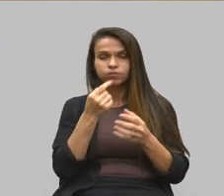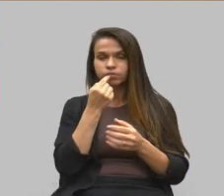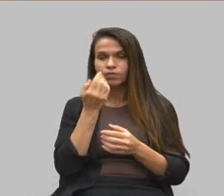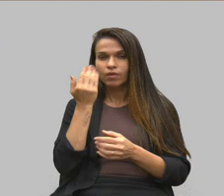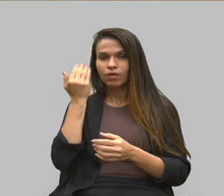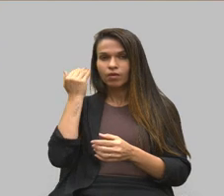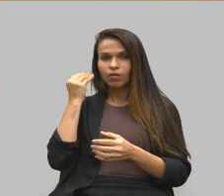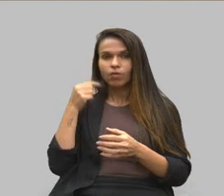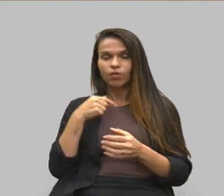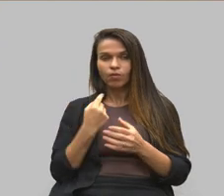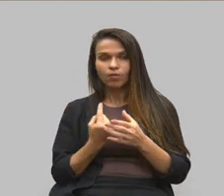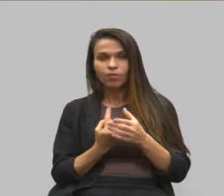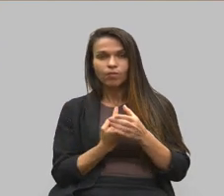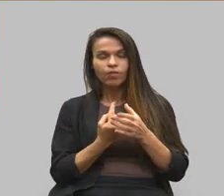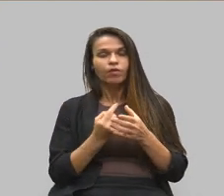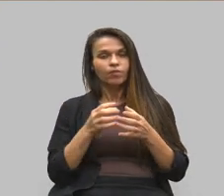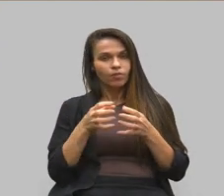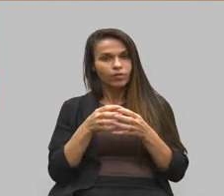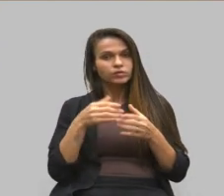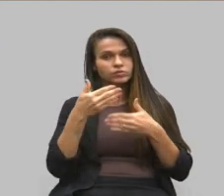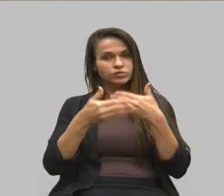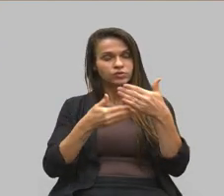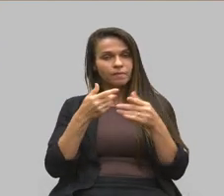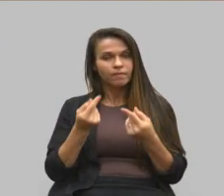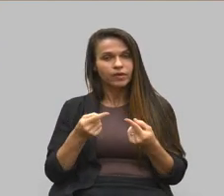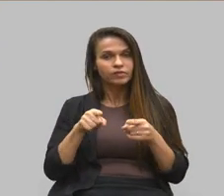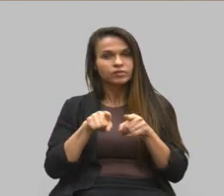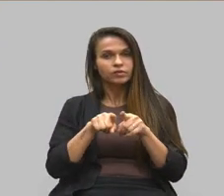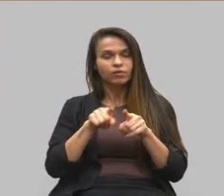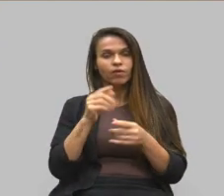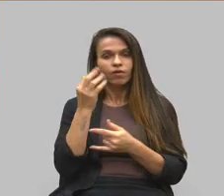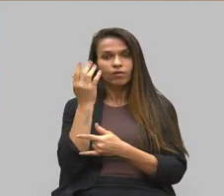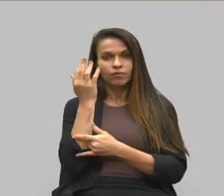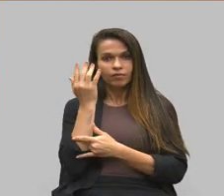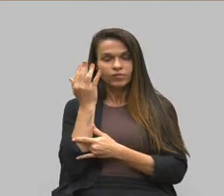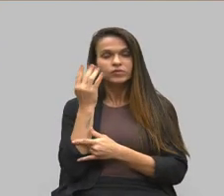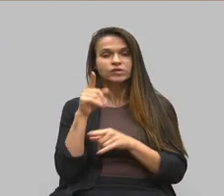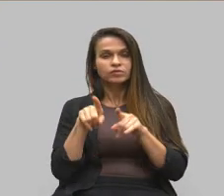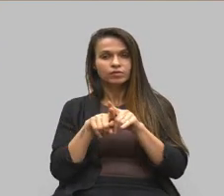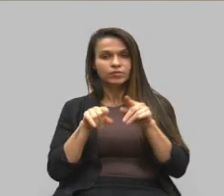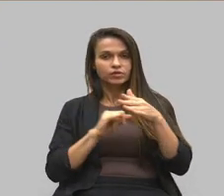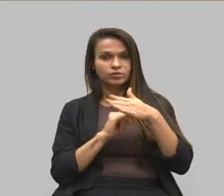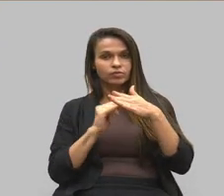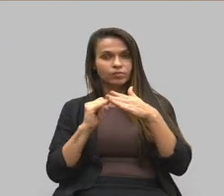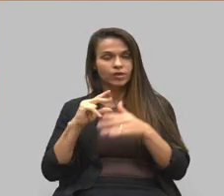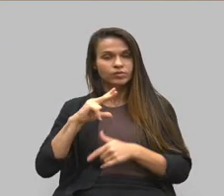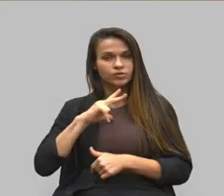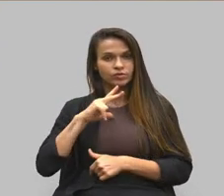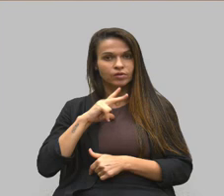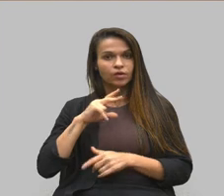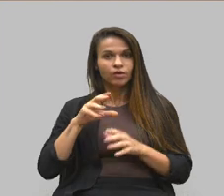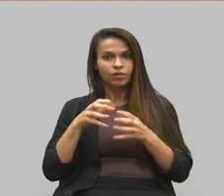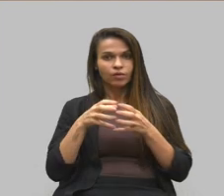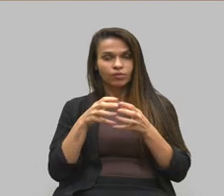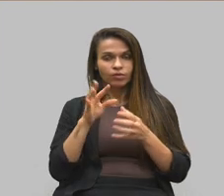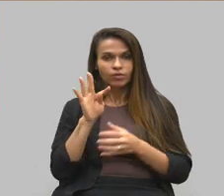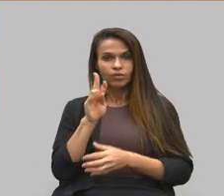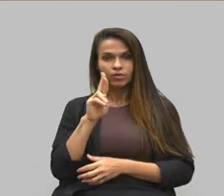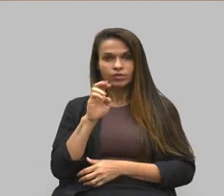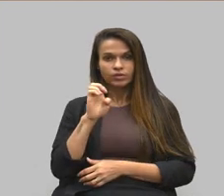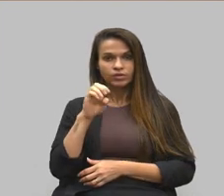eu faço parte vem desenvolvendo em parceria com a FMG e uma instituição privada que é o grupo train então